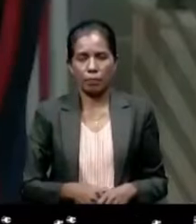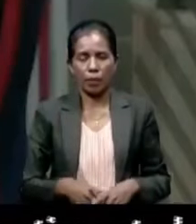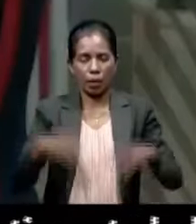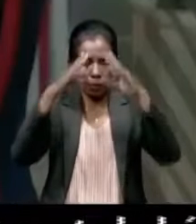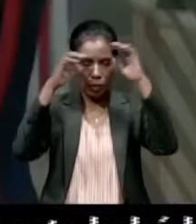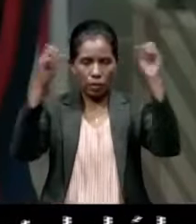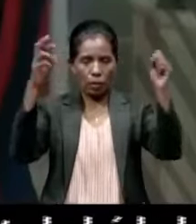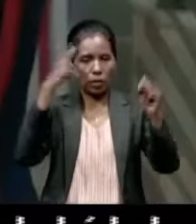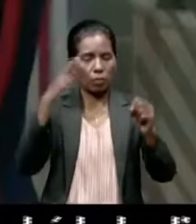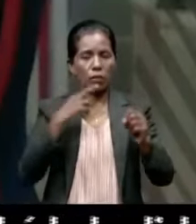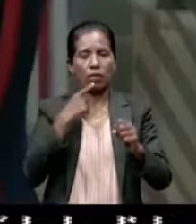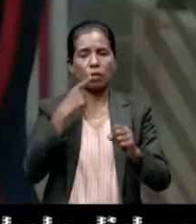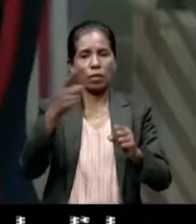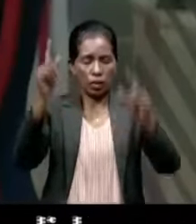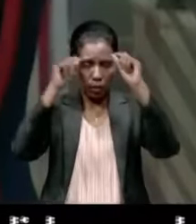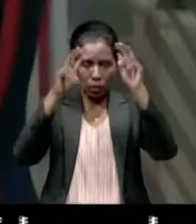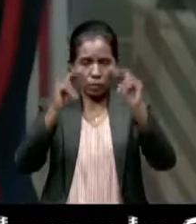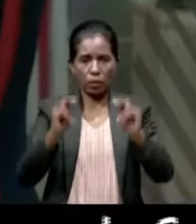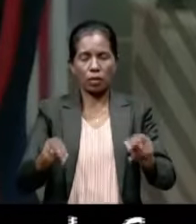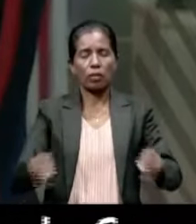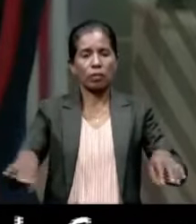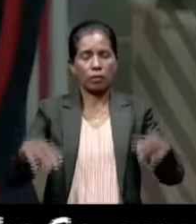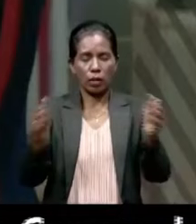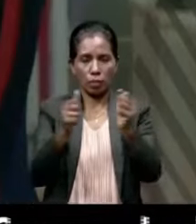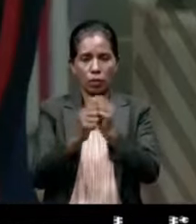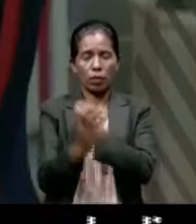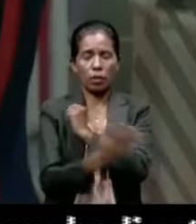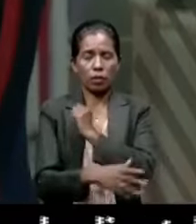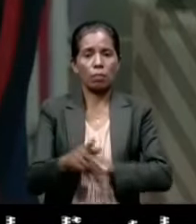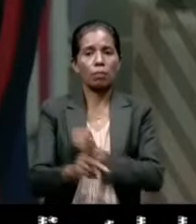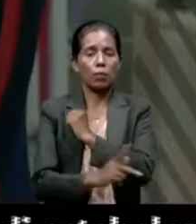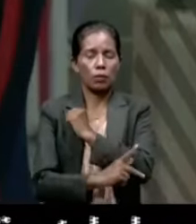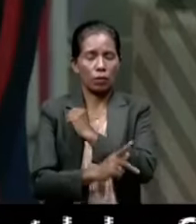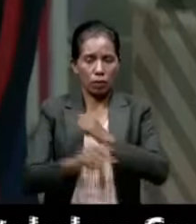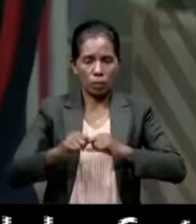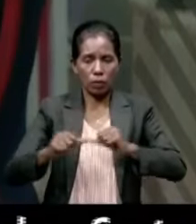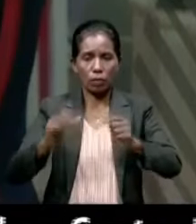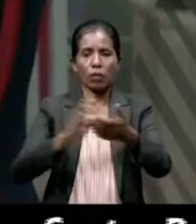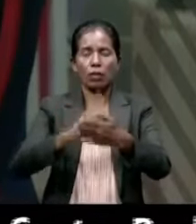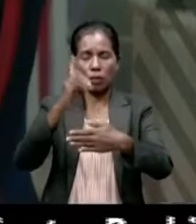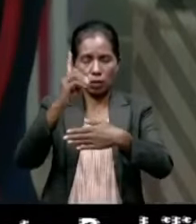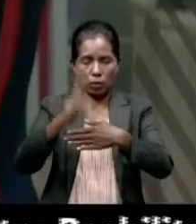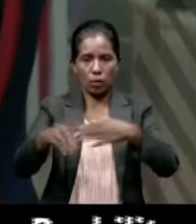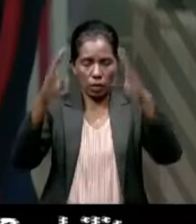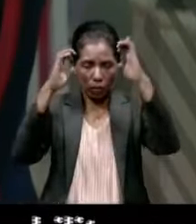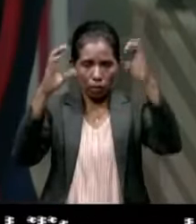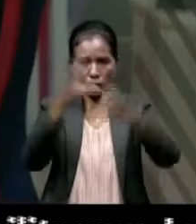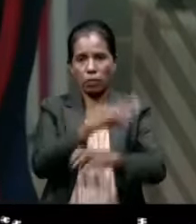Presidente da República até tem Timor-Leste, precisamente em relação ao Portugal, onde continua a desenvolver o setor da educação na